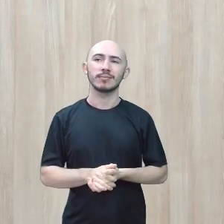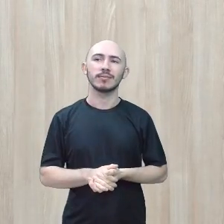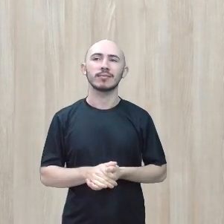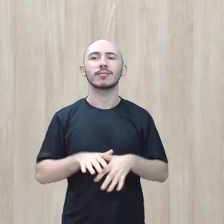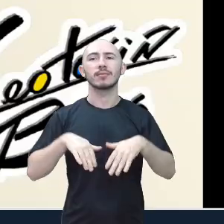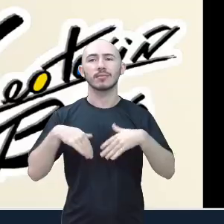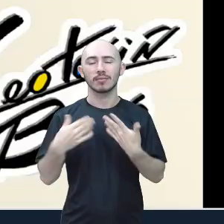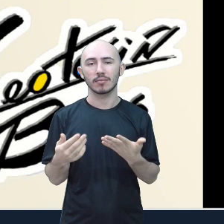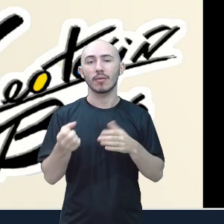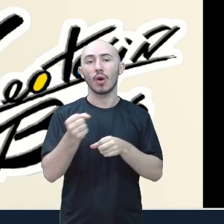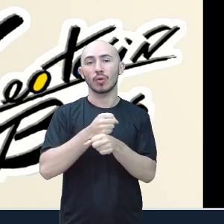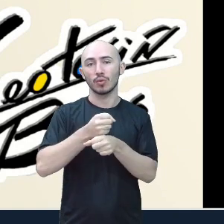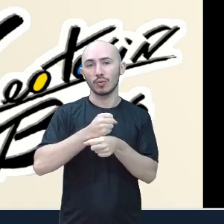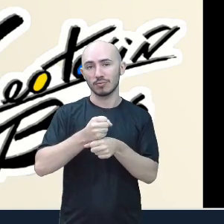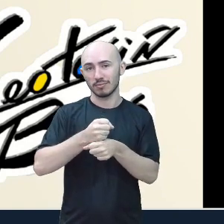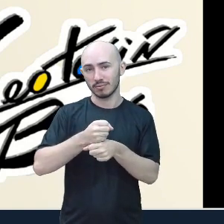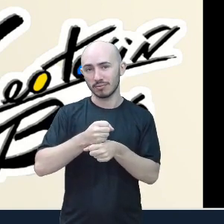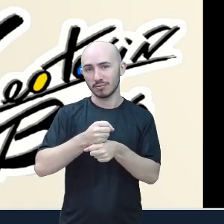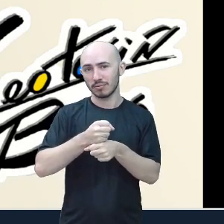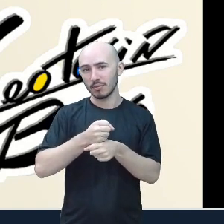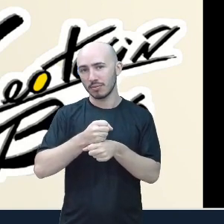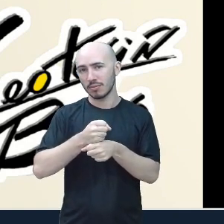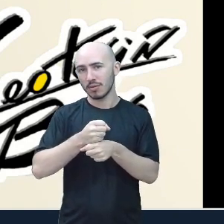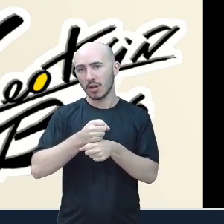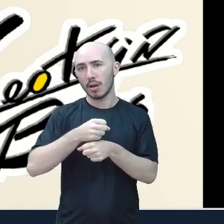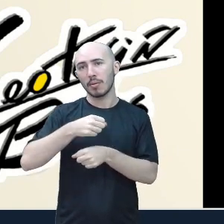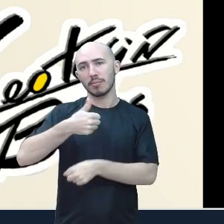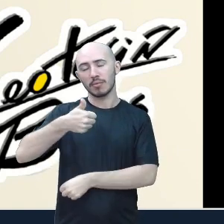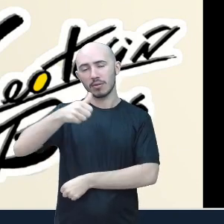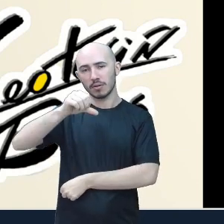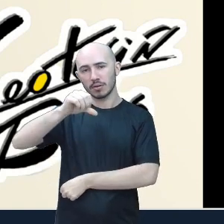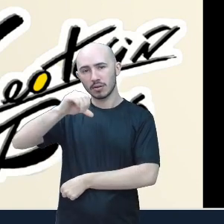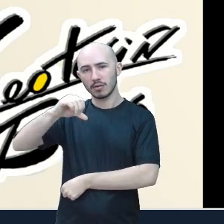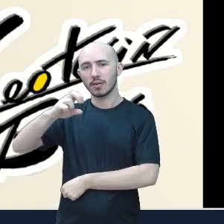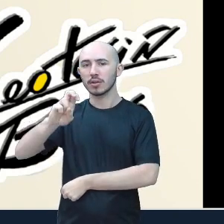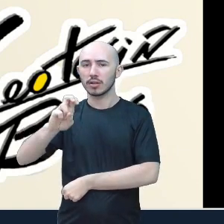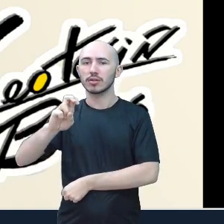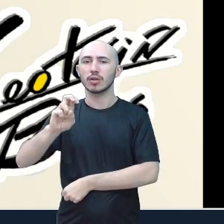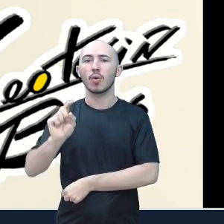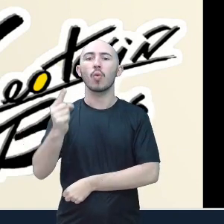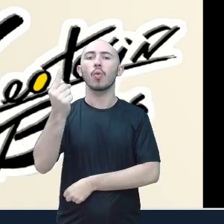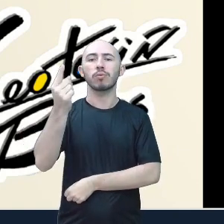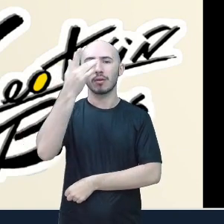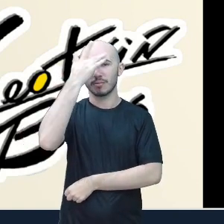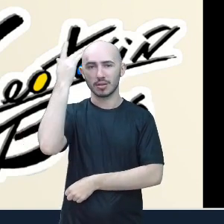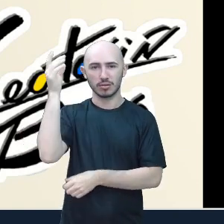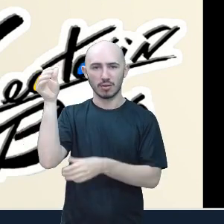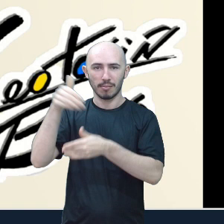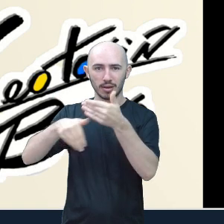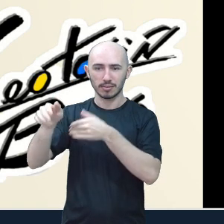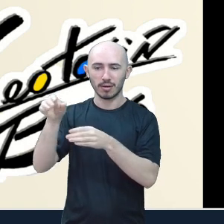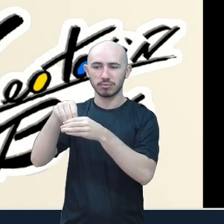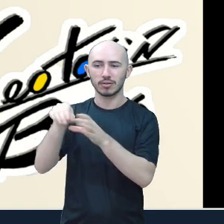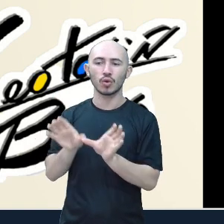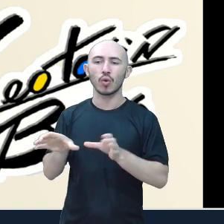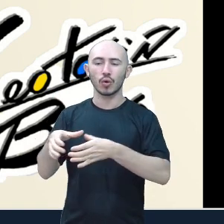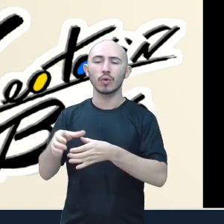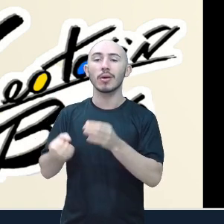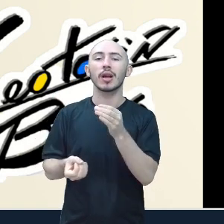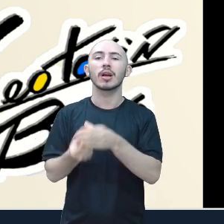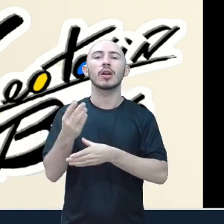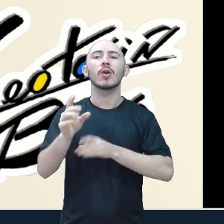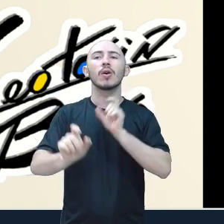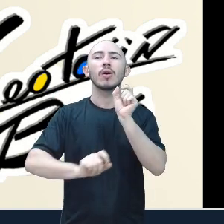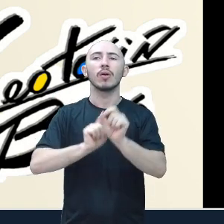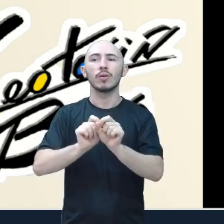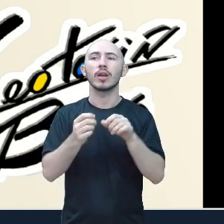que em 95, um desses integrantes, o cantor, ele fundou